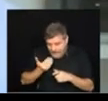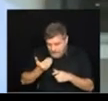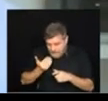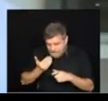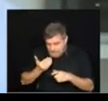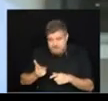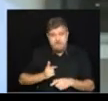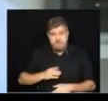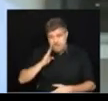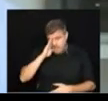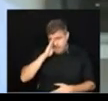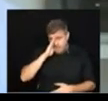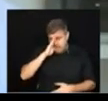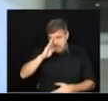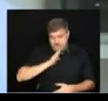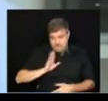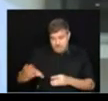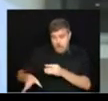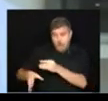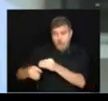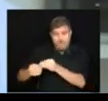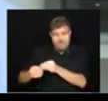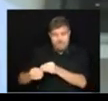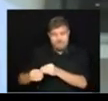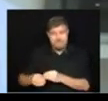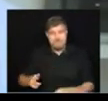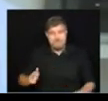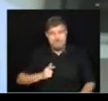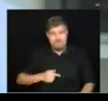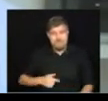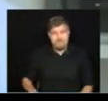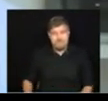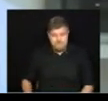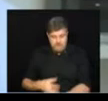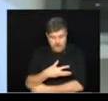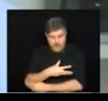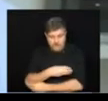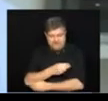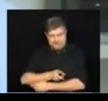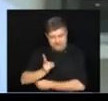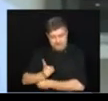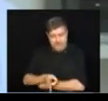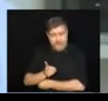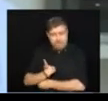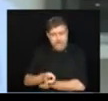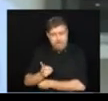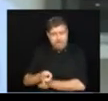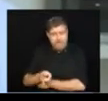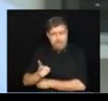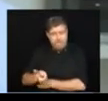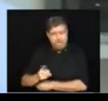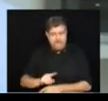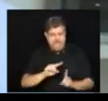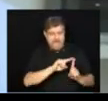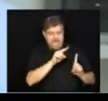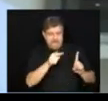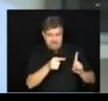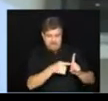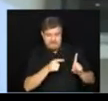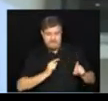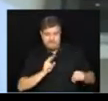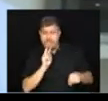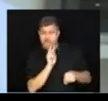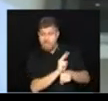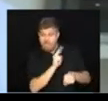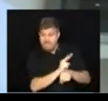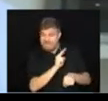a questão do alimento complementar, a manutenção do aleitamento materno, ou seja, a proteção à gestante, à lactante,